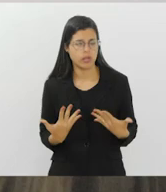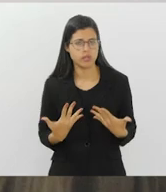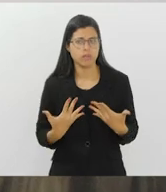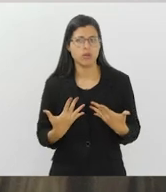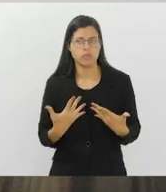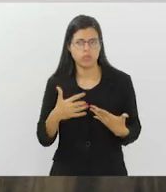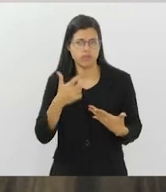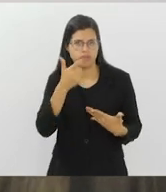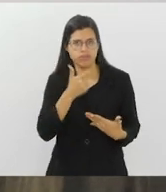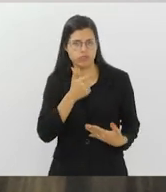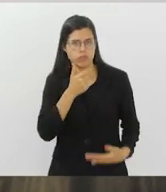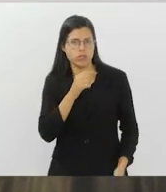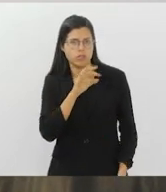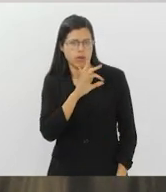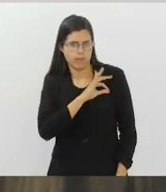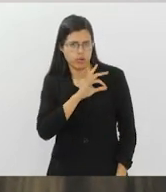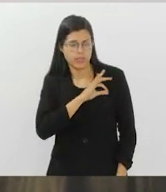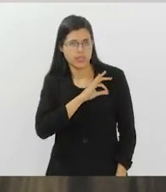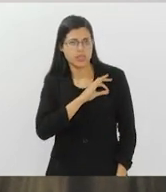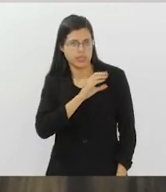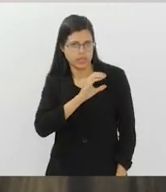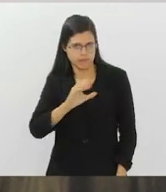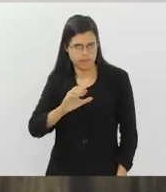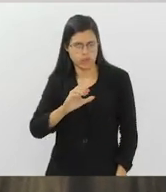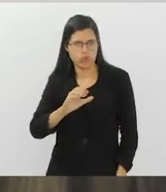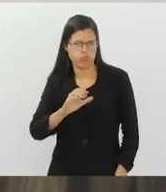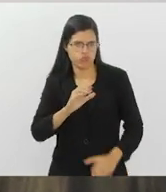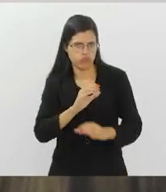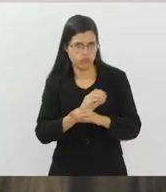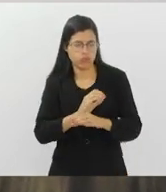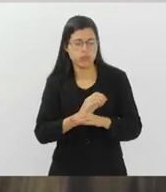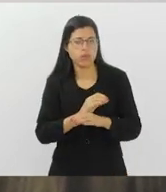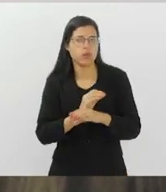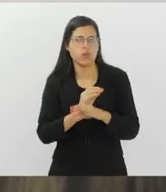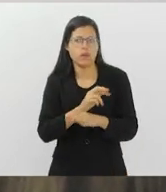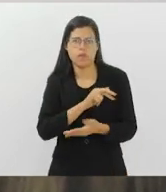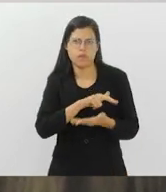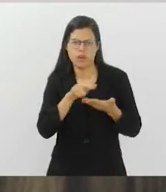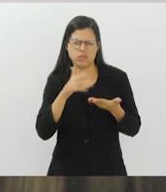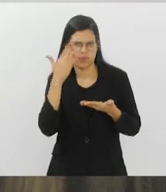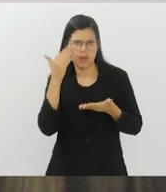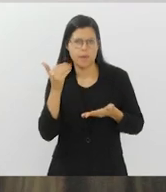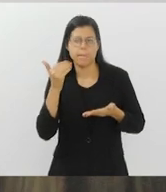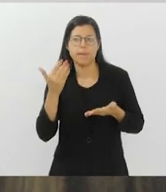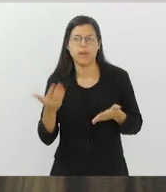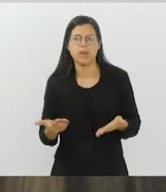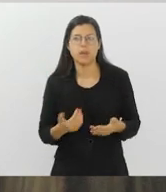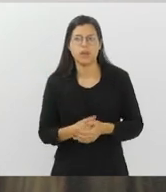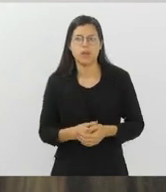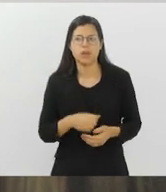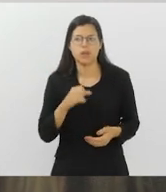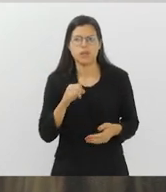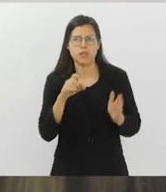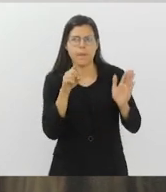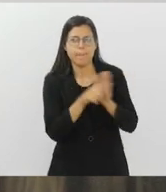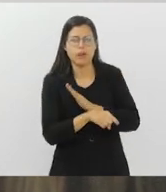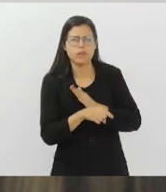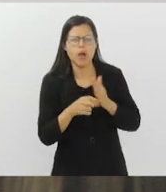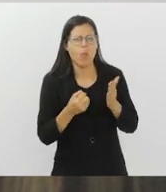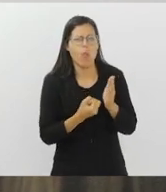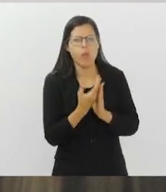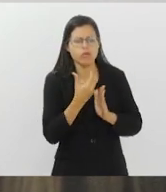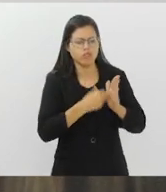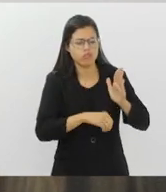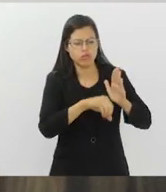muitas pessoas sabem disso. Então, se eu chegar hoje na Polícia Civil e disser assim, quantos crimes contra o patrimônio